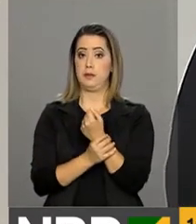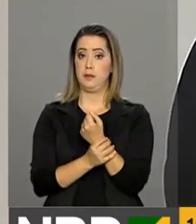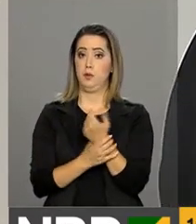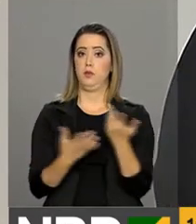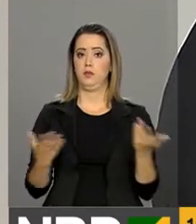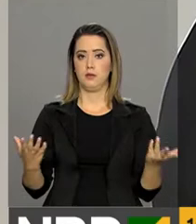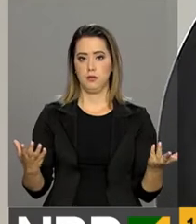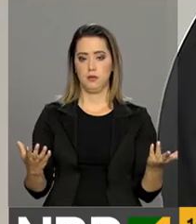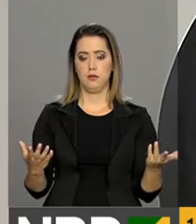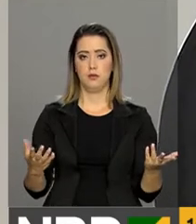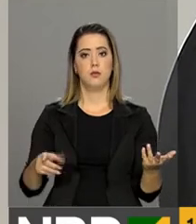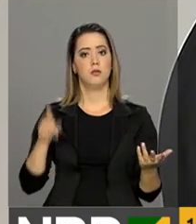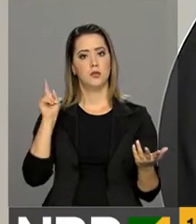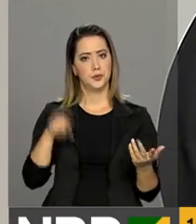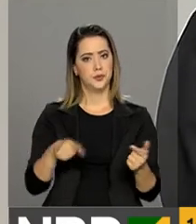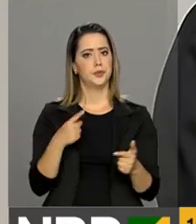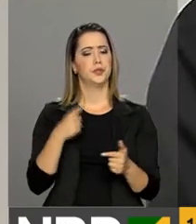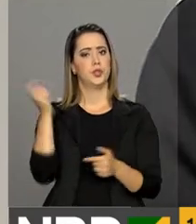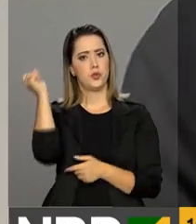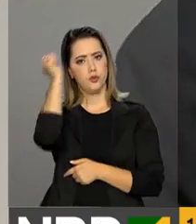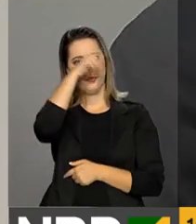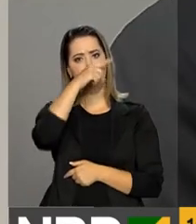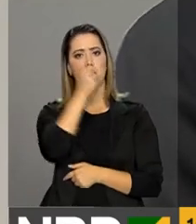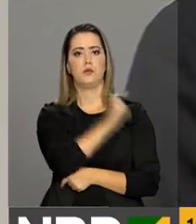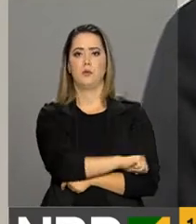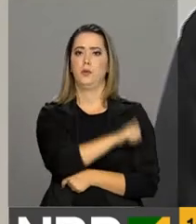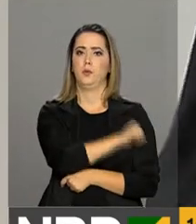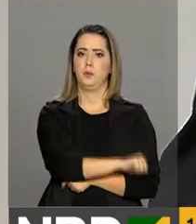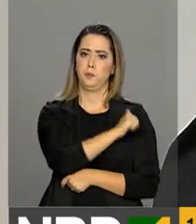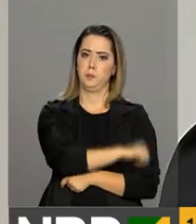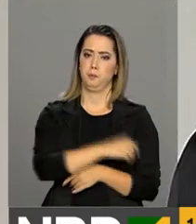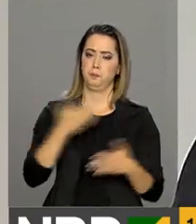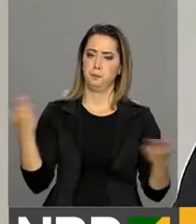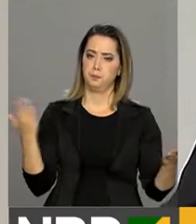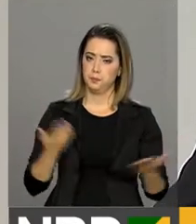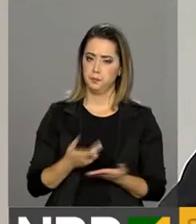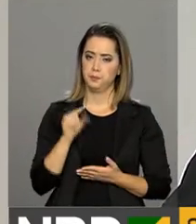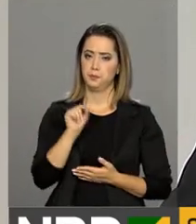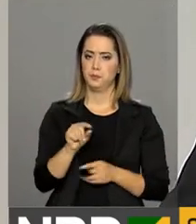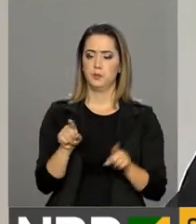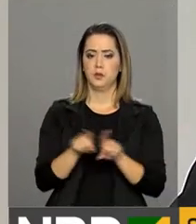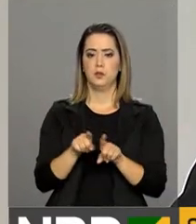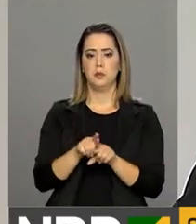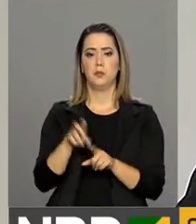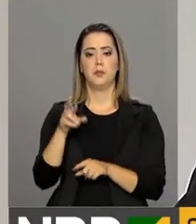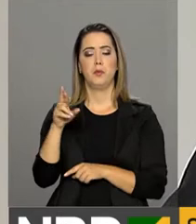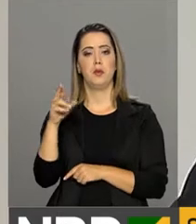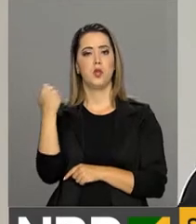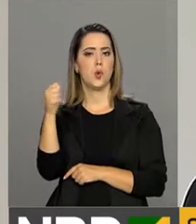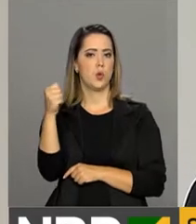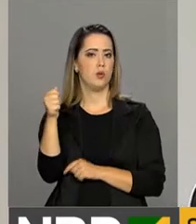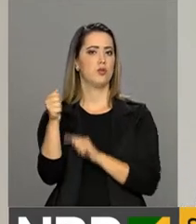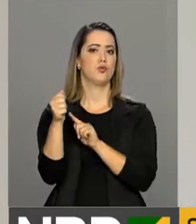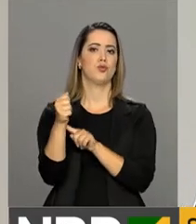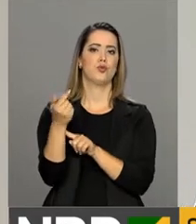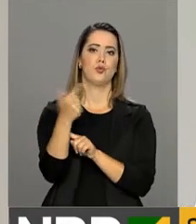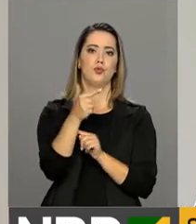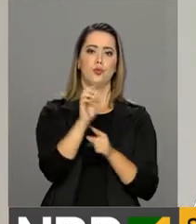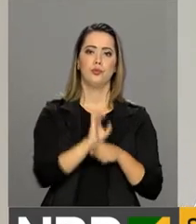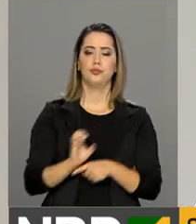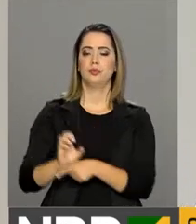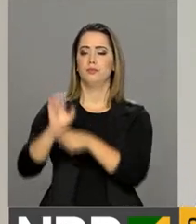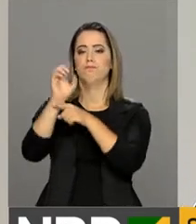pública tamanha dificuldade do rio de janeiro como se encontra dificuldade também o rio grande do sul e outros estados brasileiros